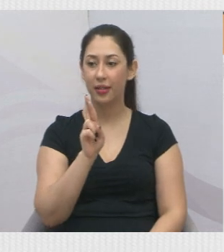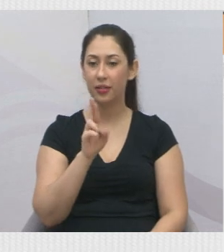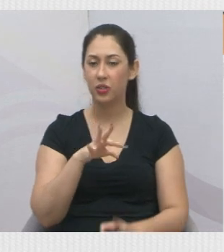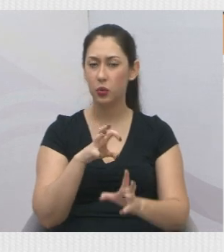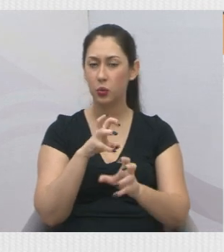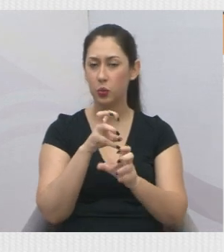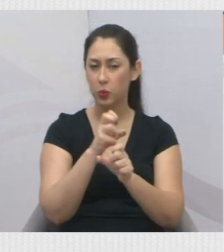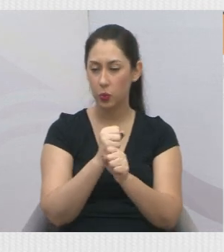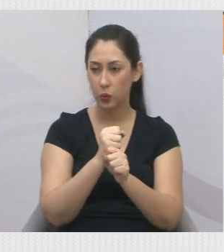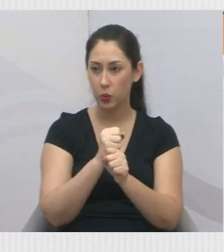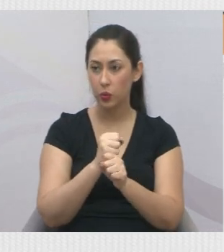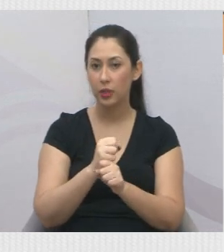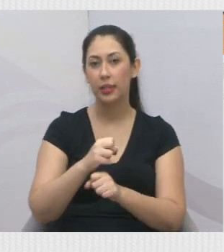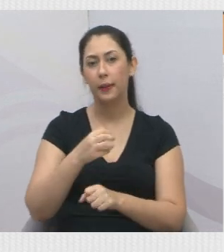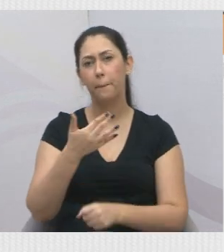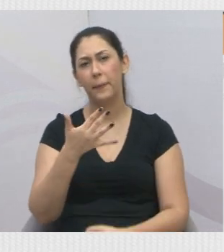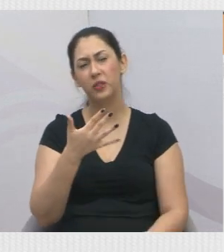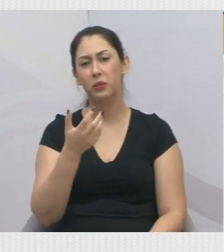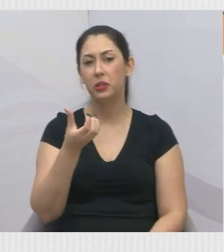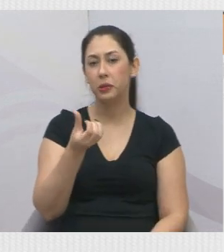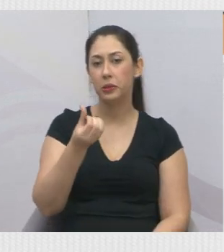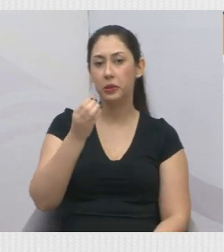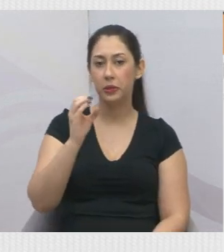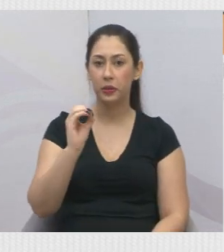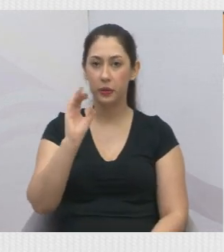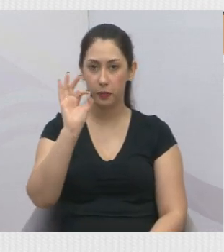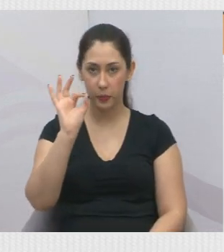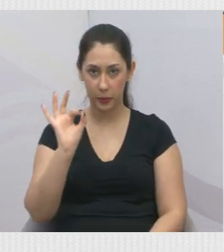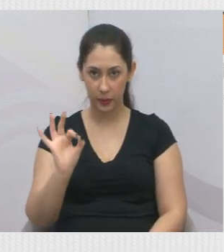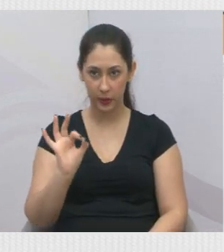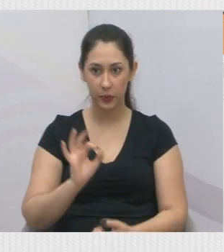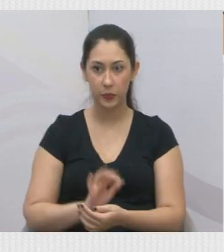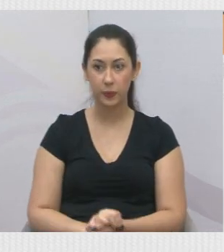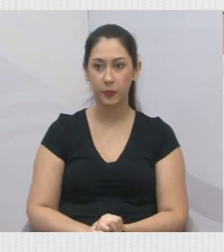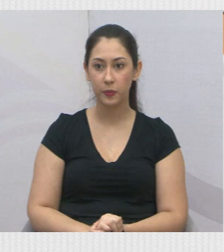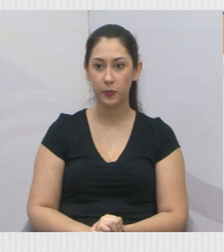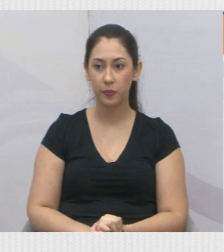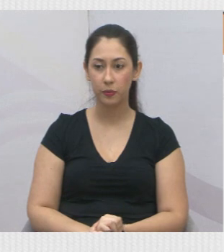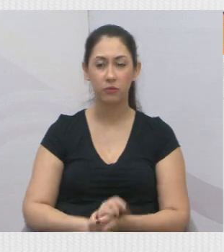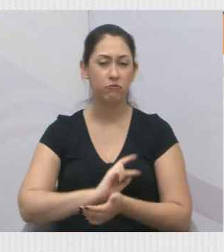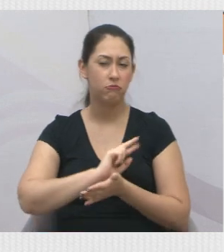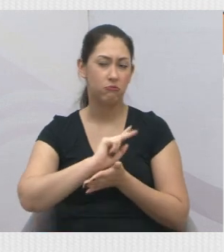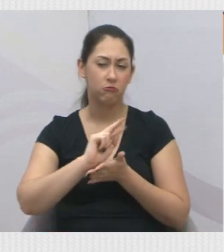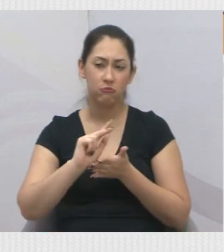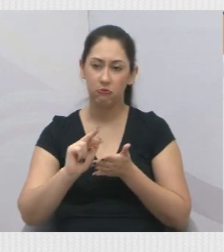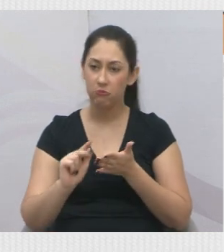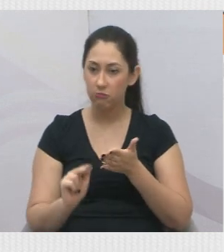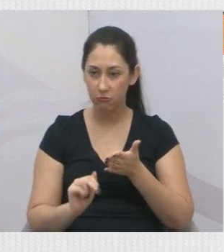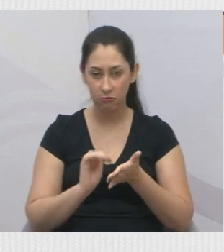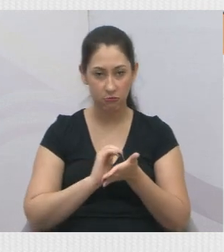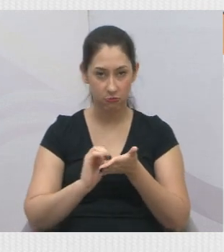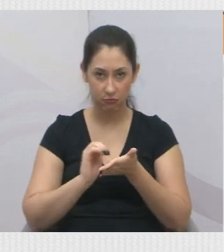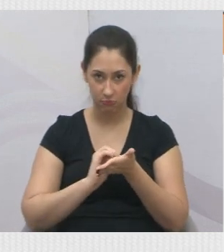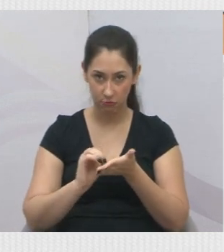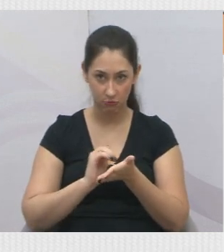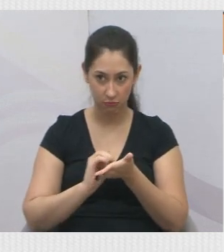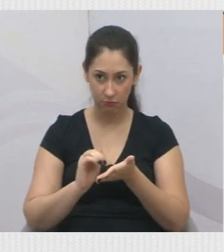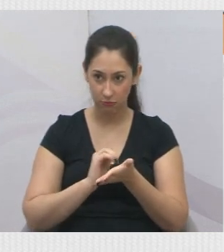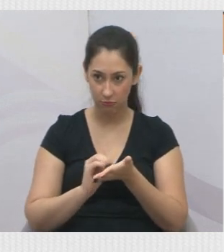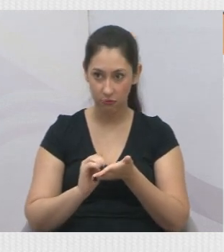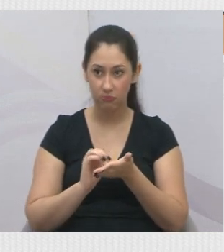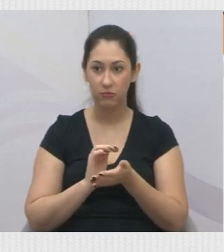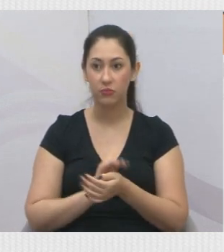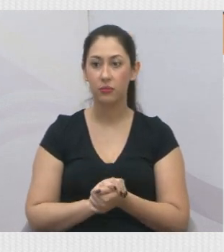4.879, meta orçada atingida em 60%. Aqui, outras secretarias, as quais não